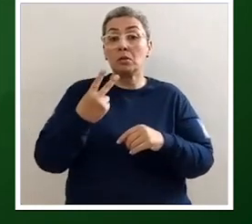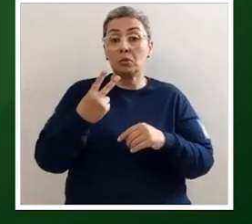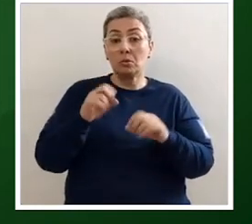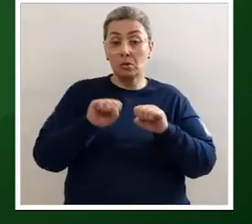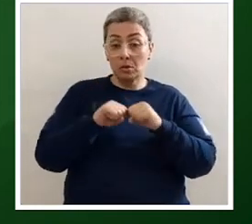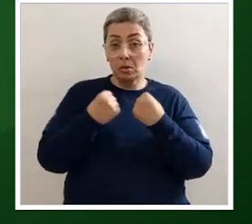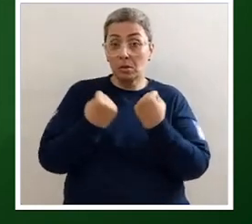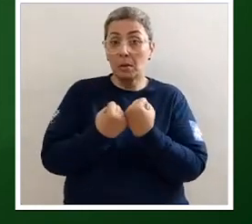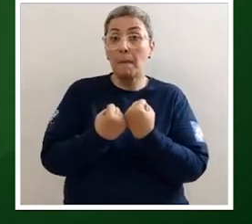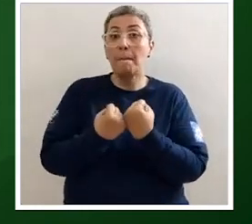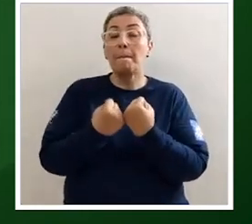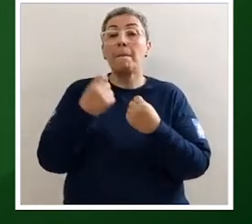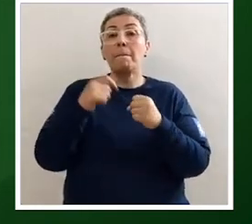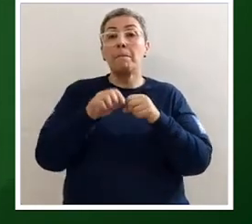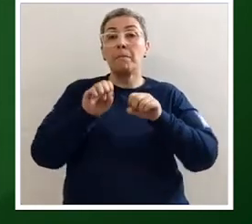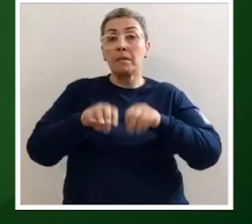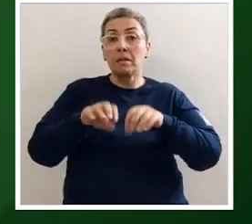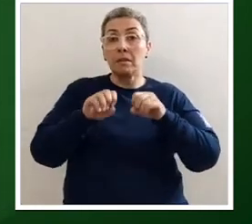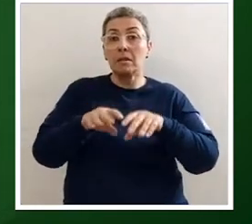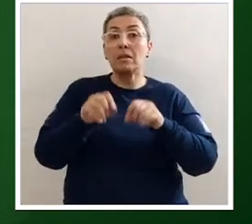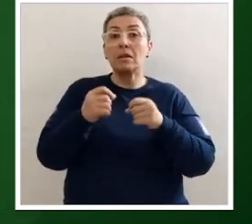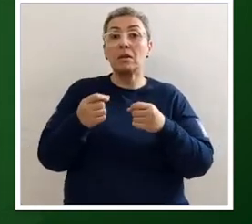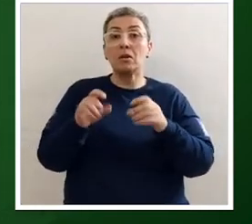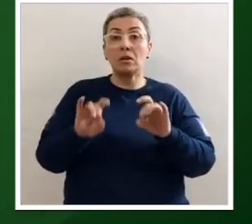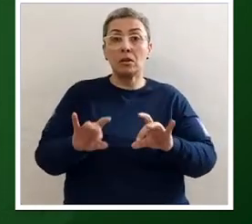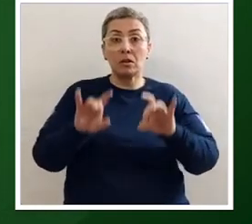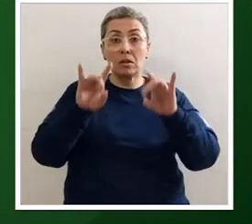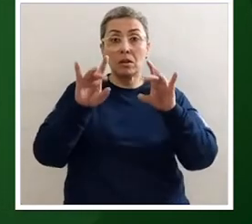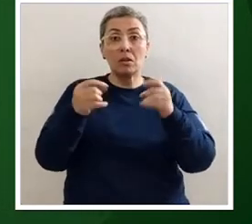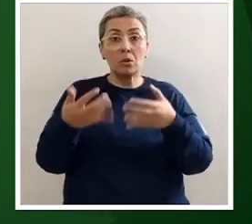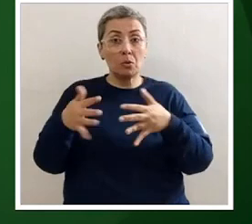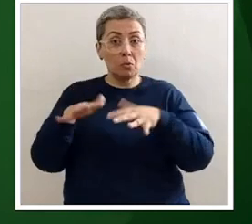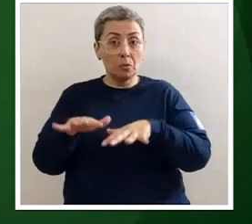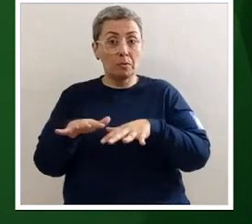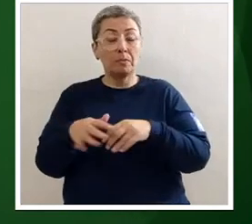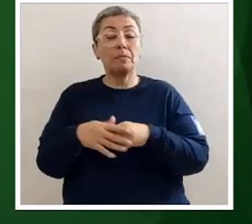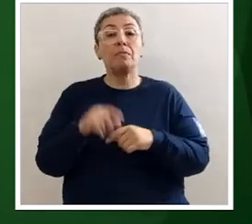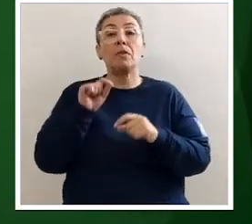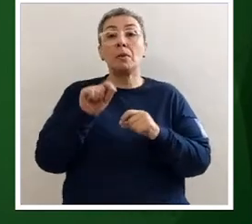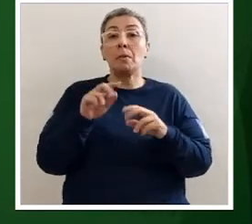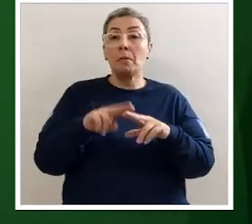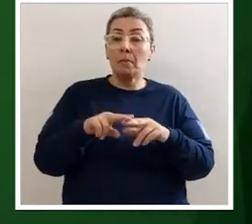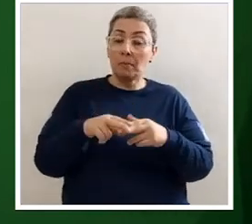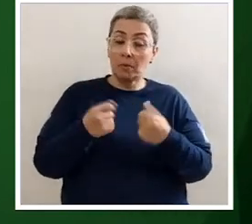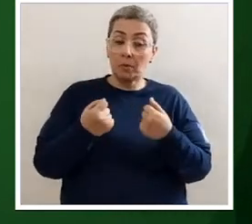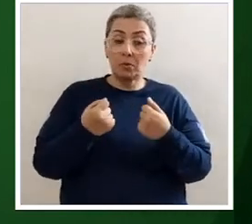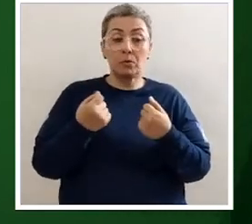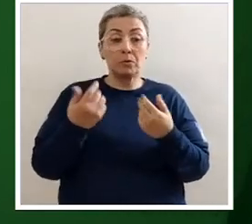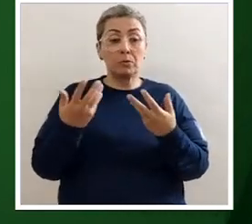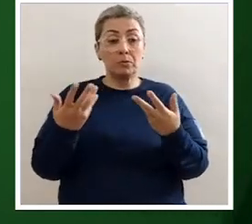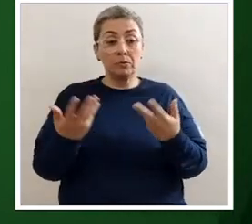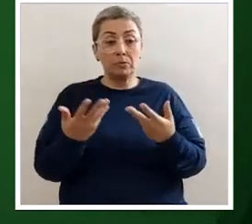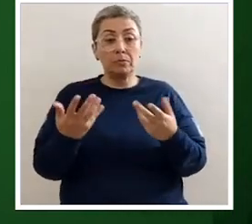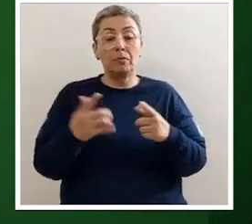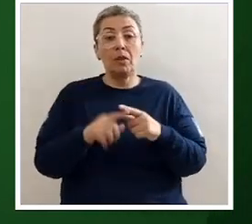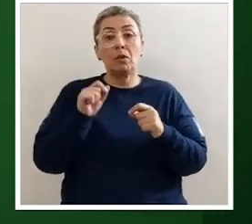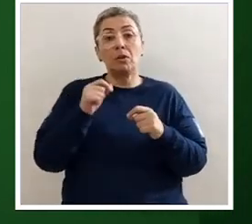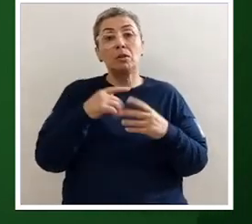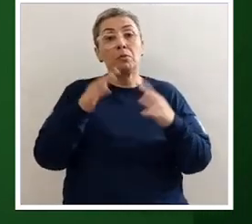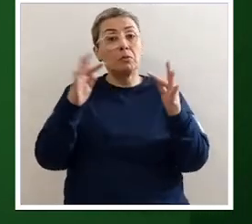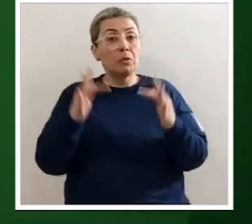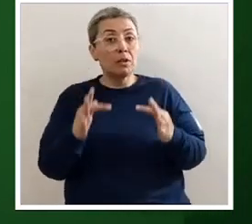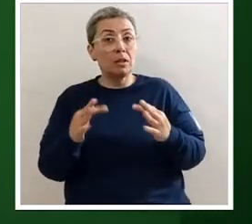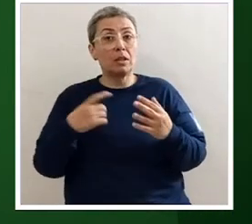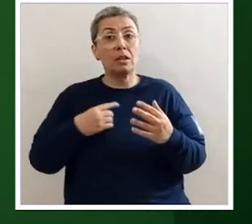de Educação Especial educação inclusiva por isso que eu estou muito feliz